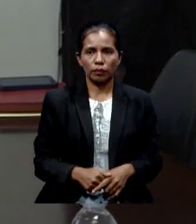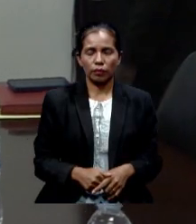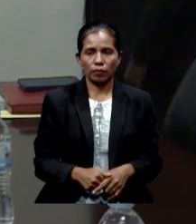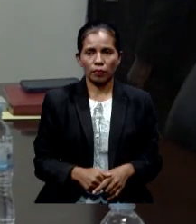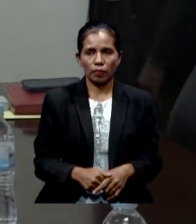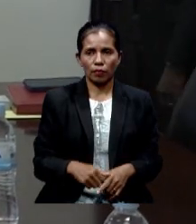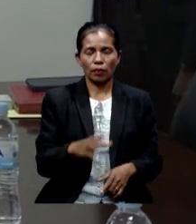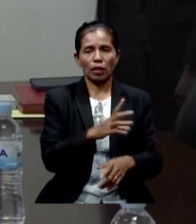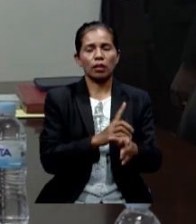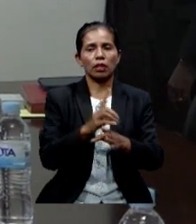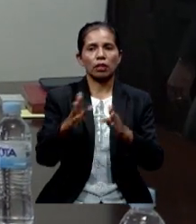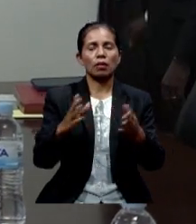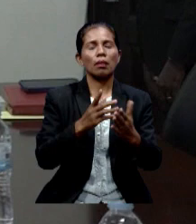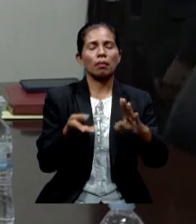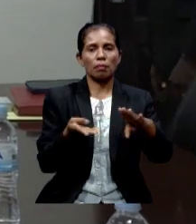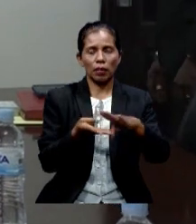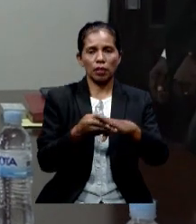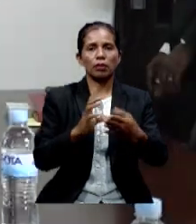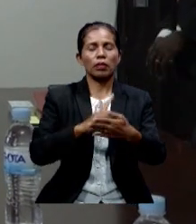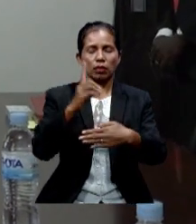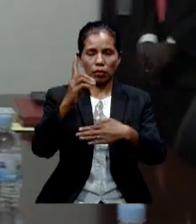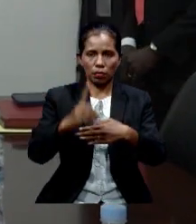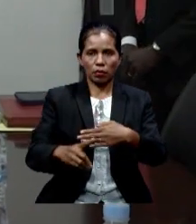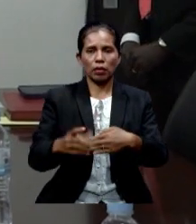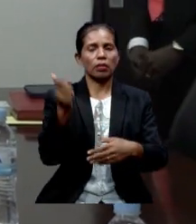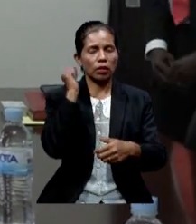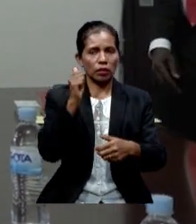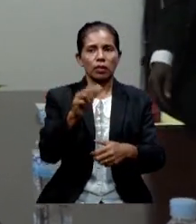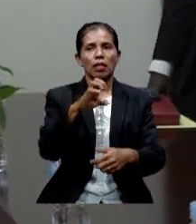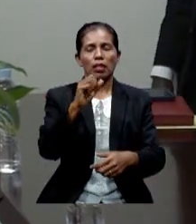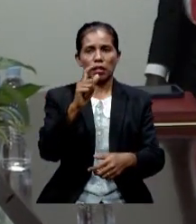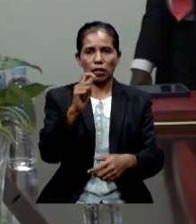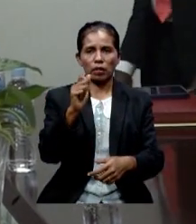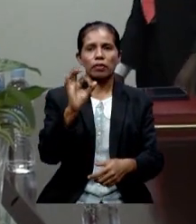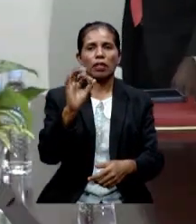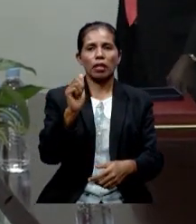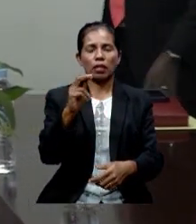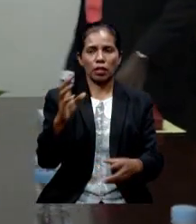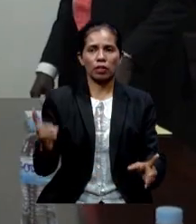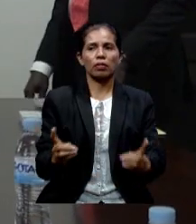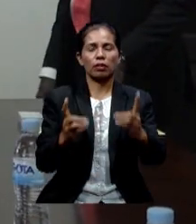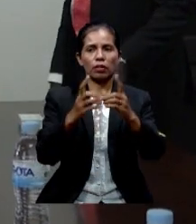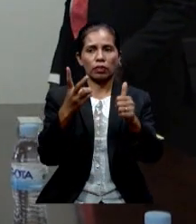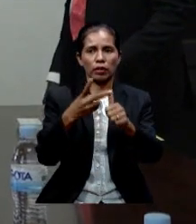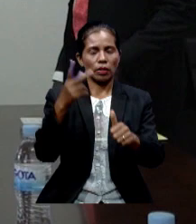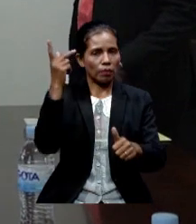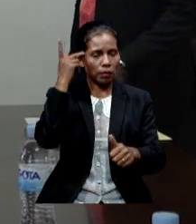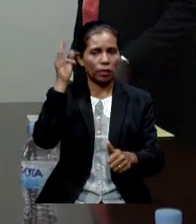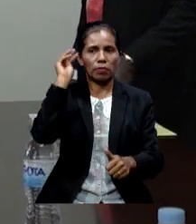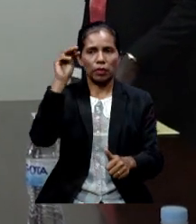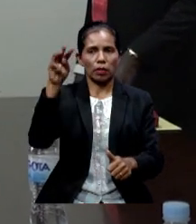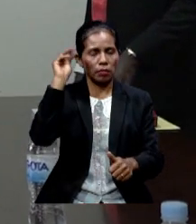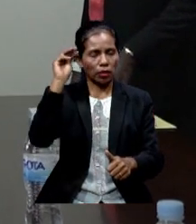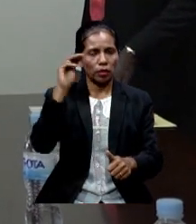Country Director Banco Desenvolvimento Asiático e Timor-Leste, Stefania Dina Tersane, assorou mal o vice-primeiro-ministro,